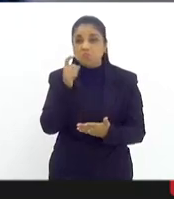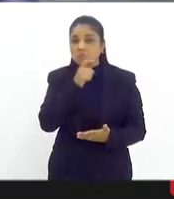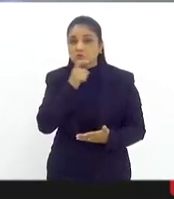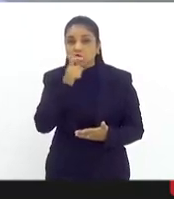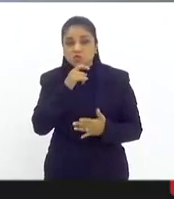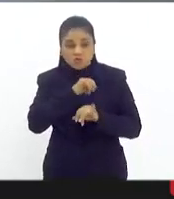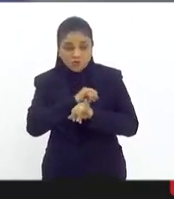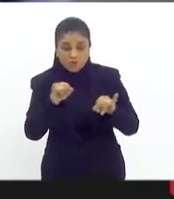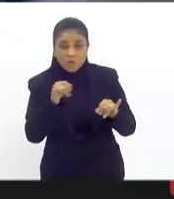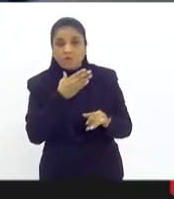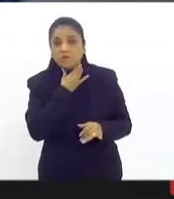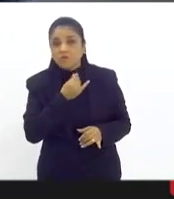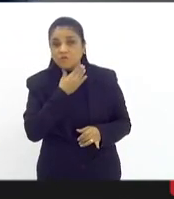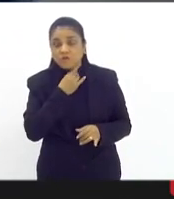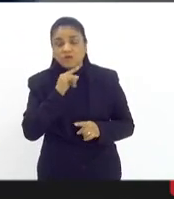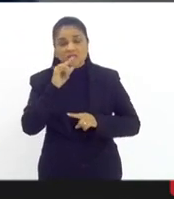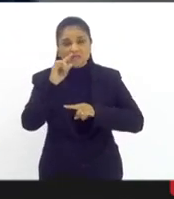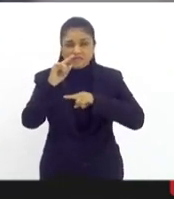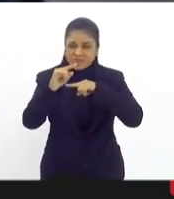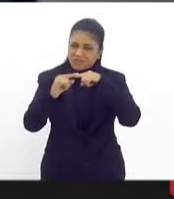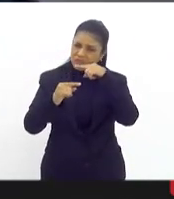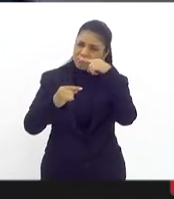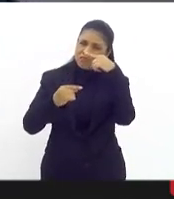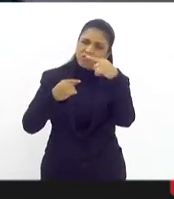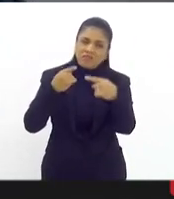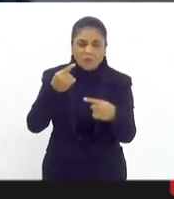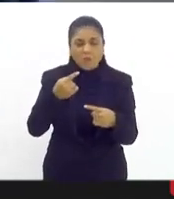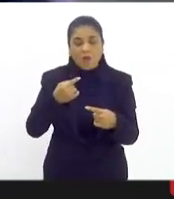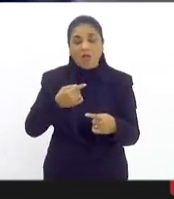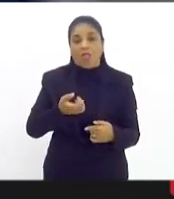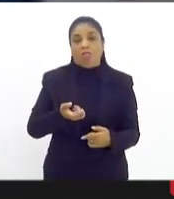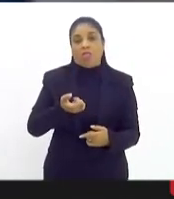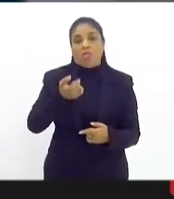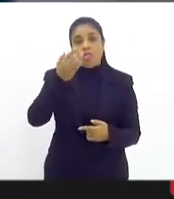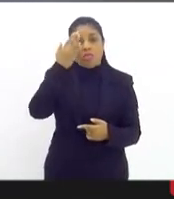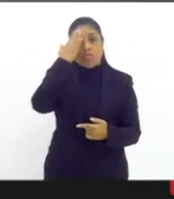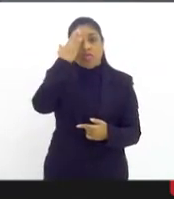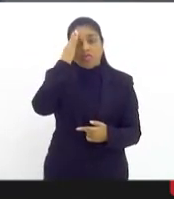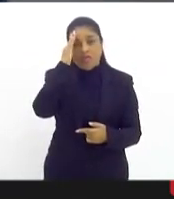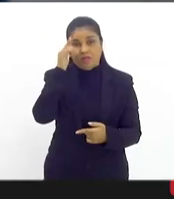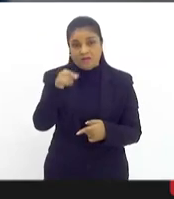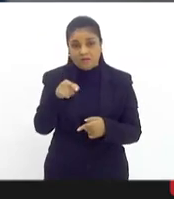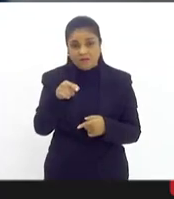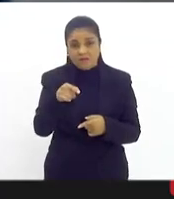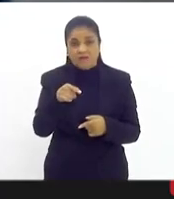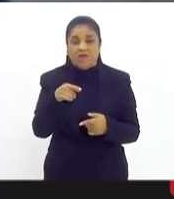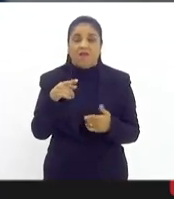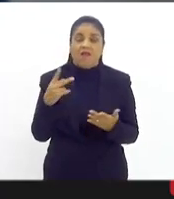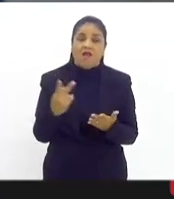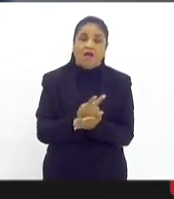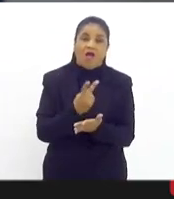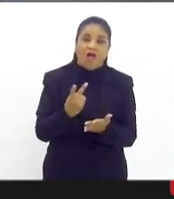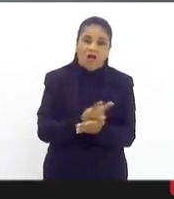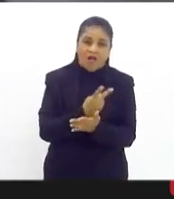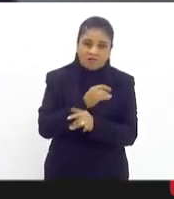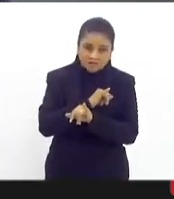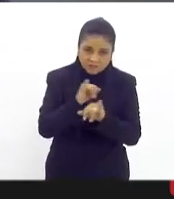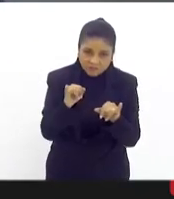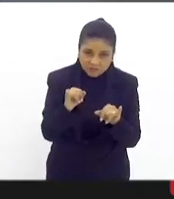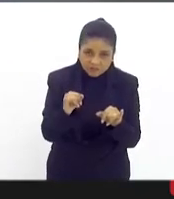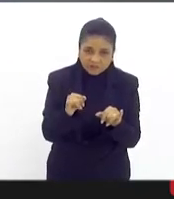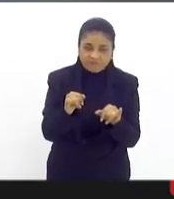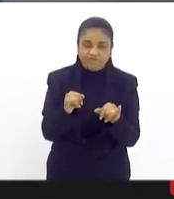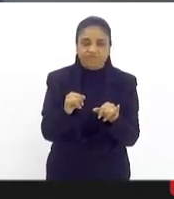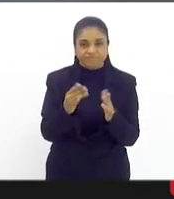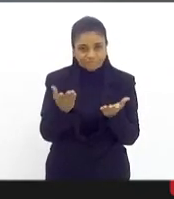e só muito tempo depois se deram conta que tinham entrado numa roubada absoluta. Isso é